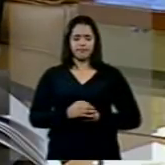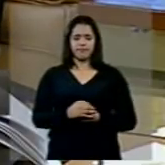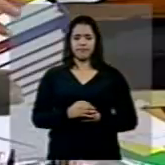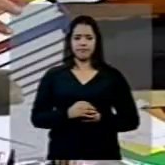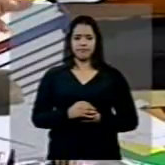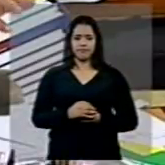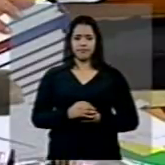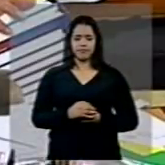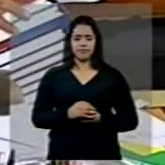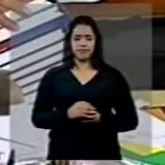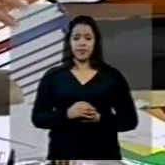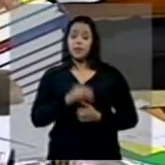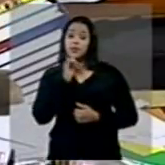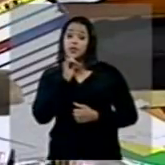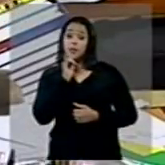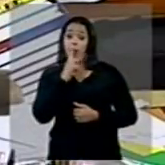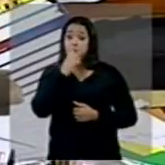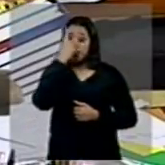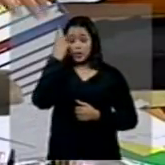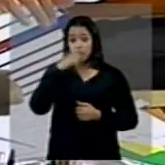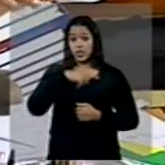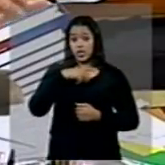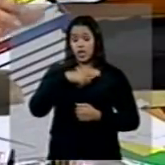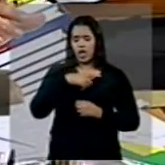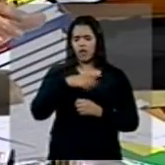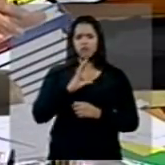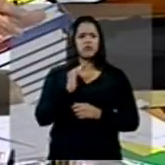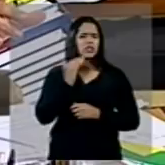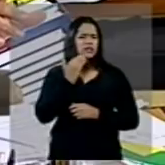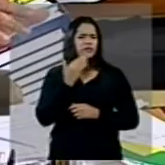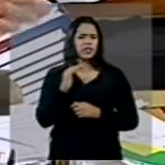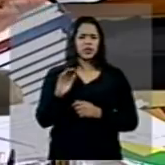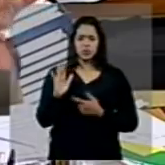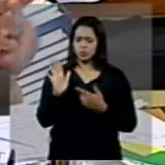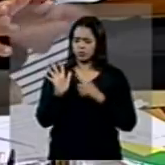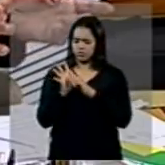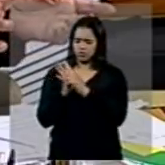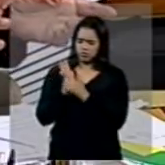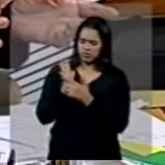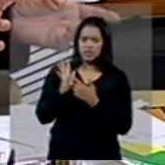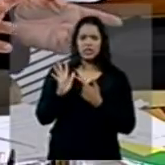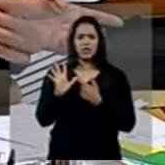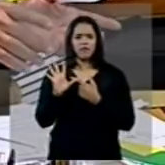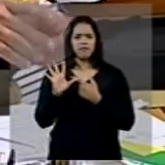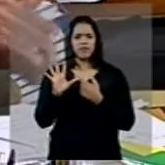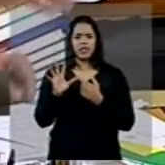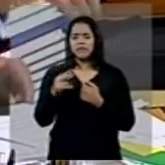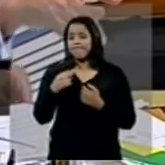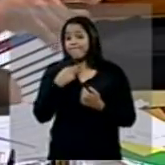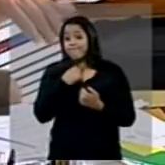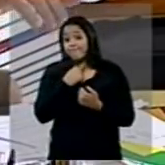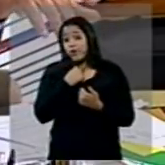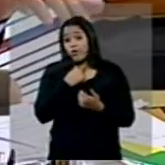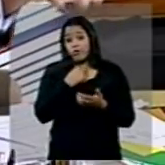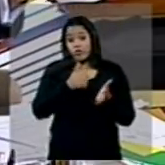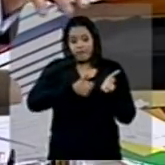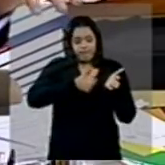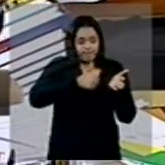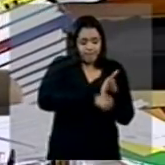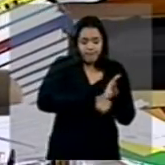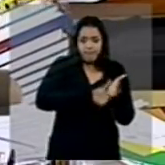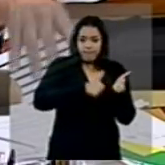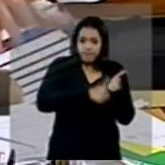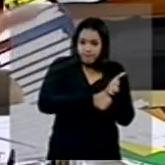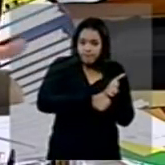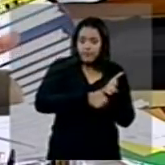A pessoa com um defeito na impressão digital e que não pode realmente deixar a impressão